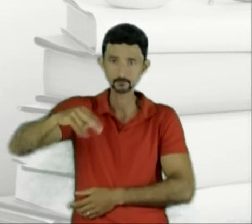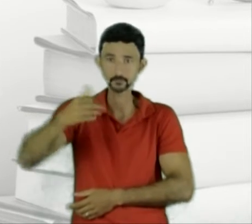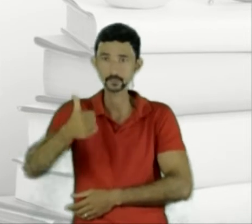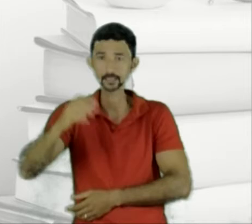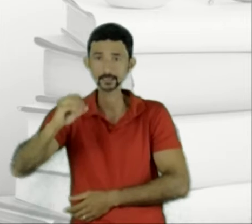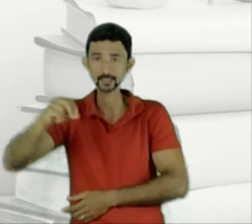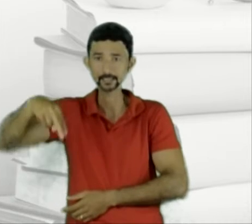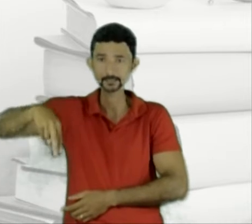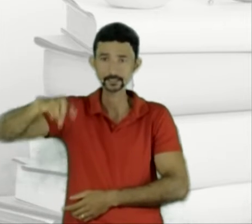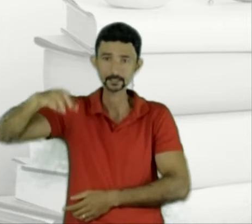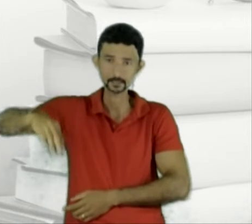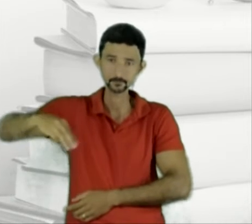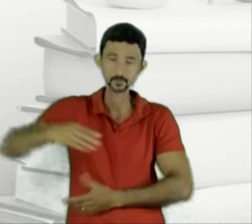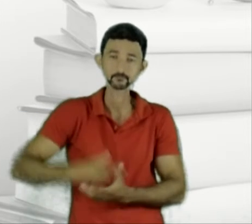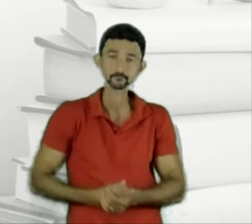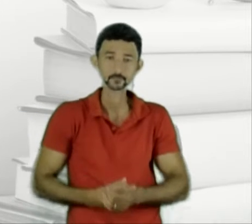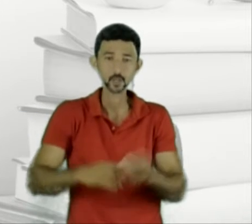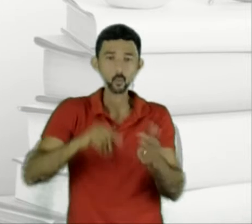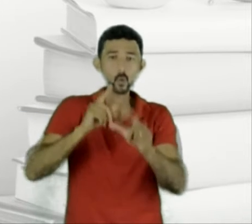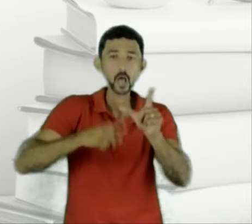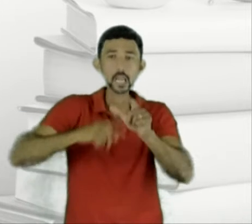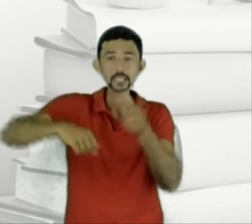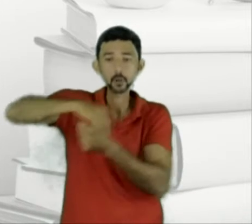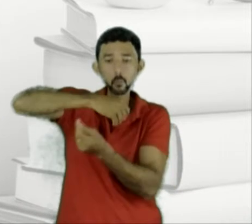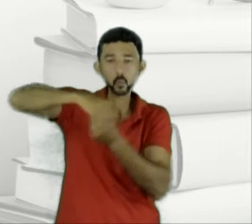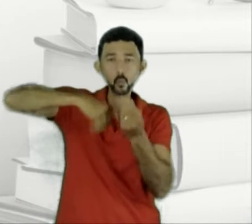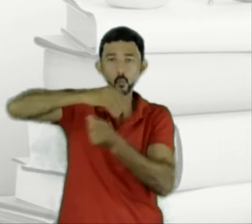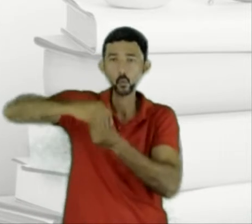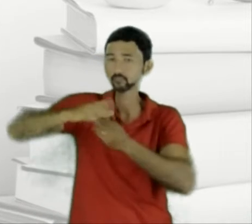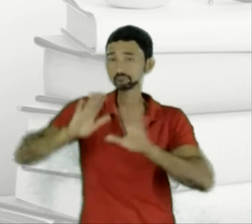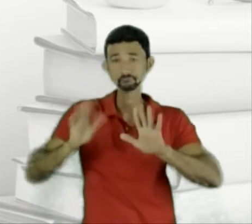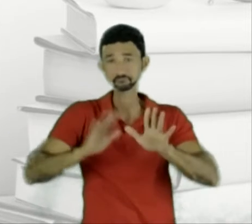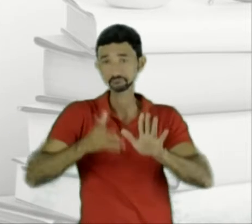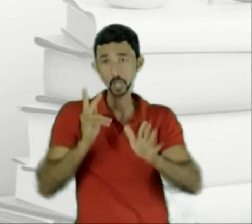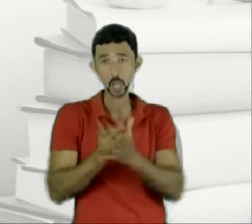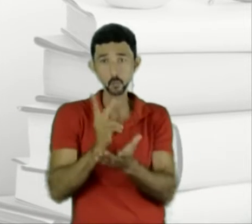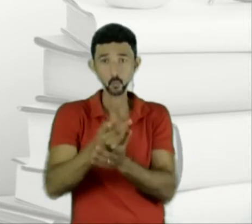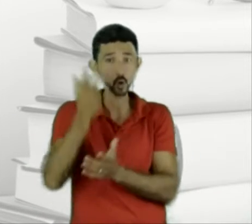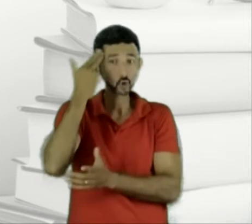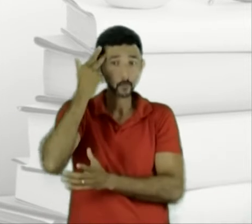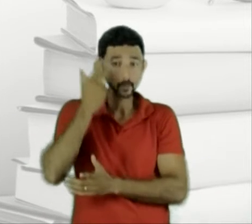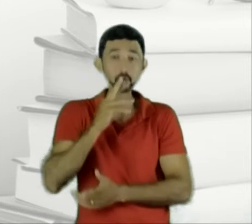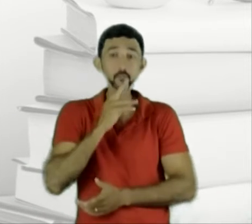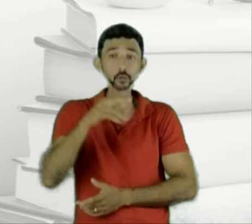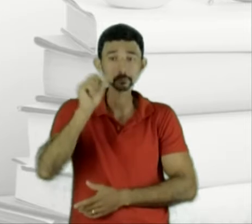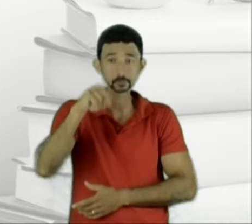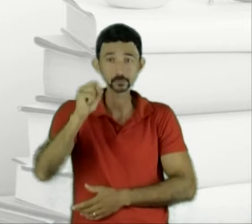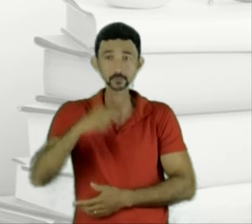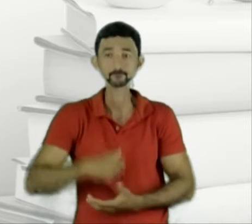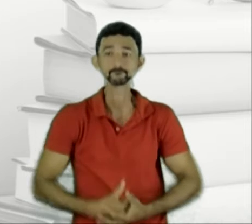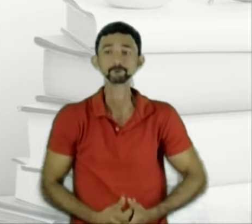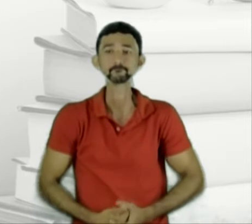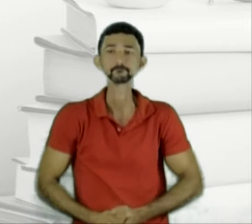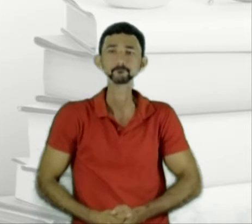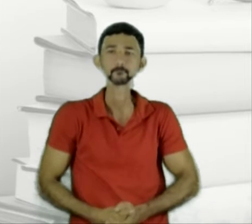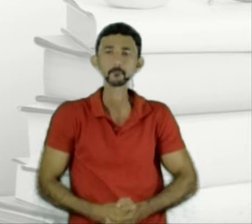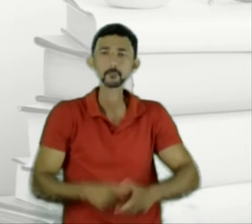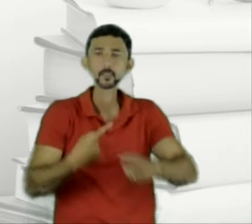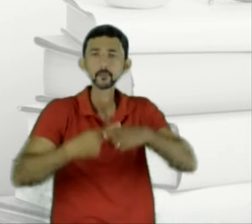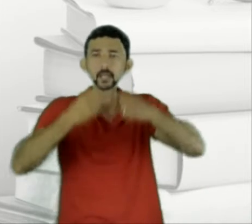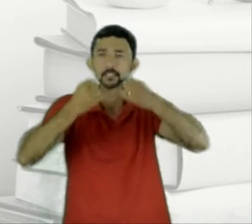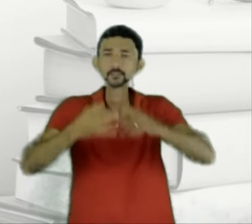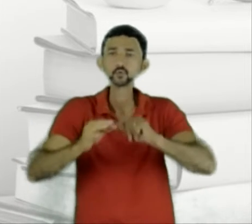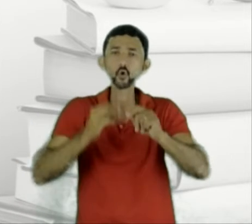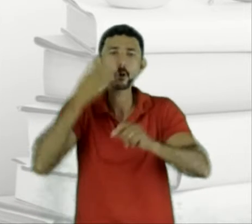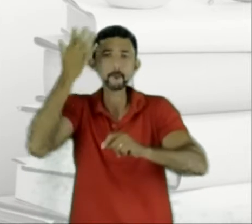produto, são os mesmos expoentes em cada letra, então isso representa que eles são semelhantes. Por que a gente estudou